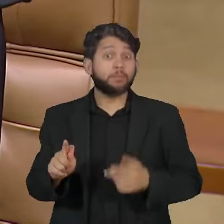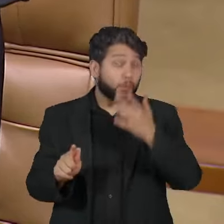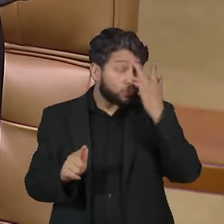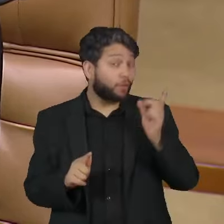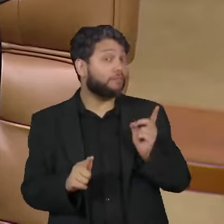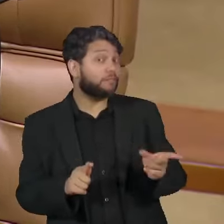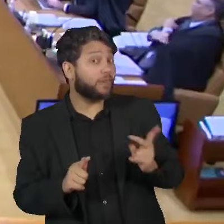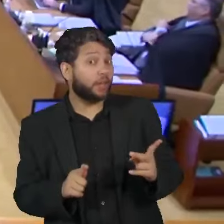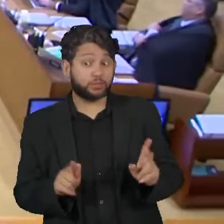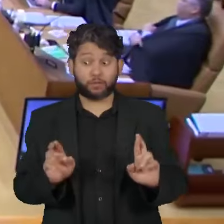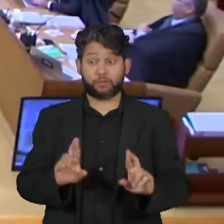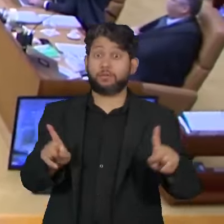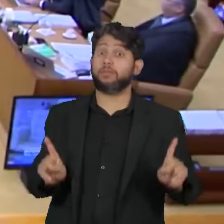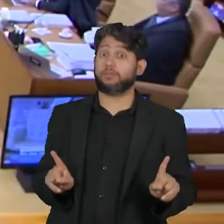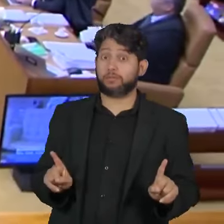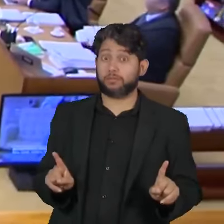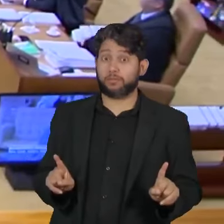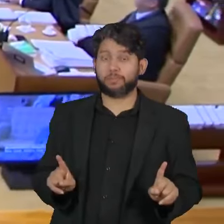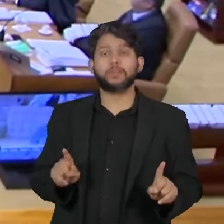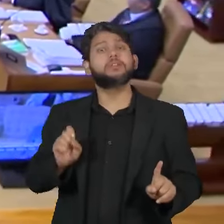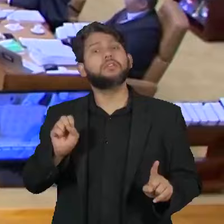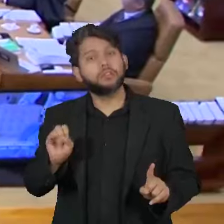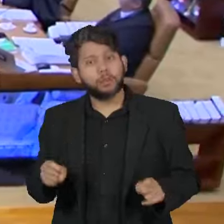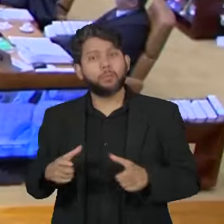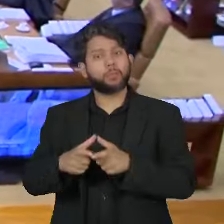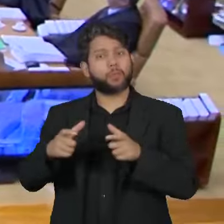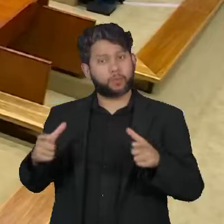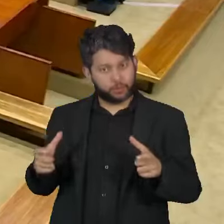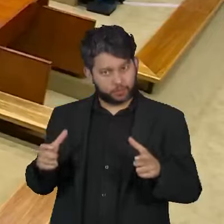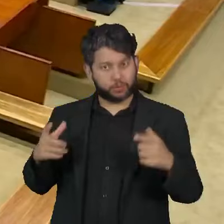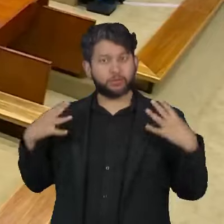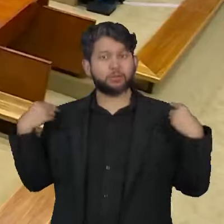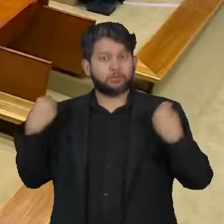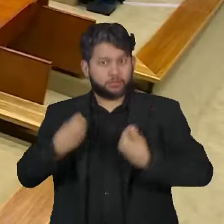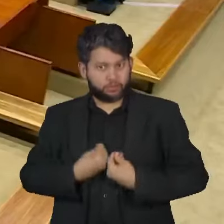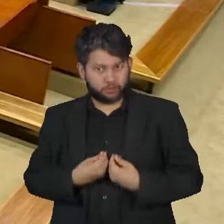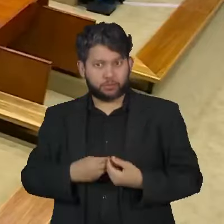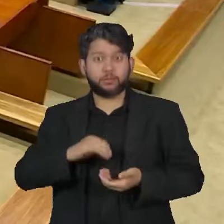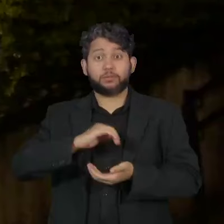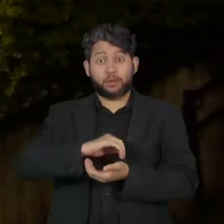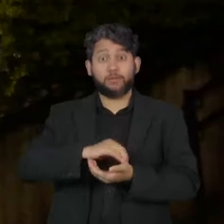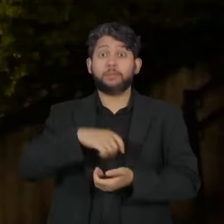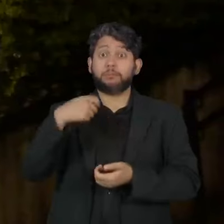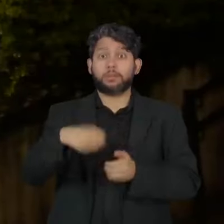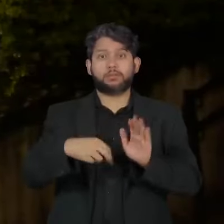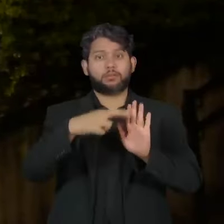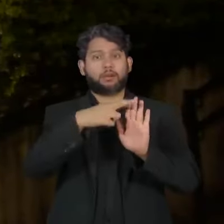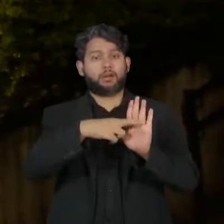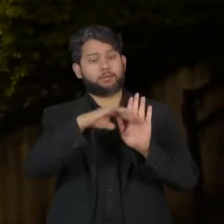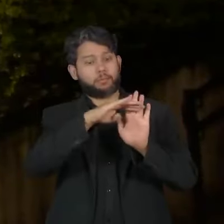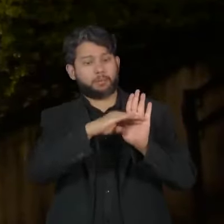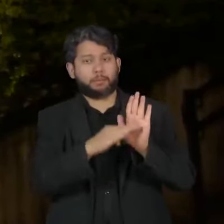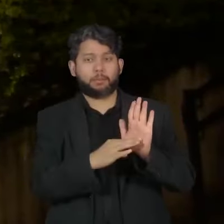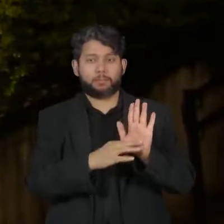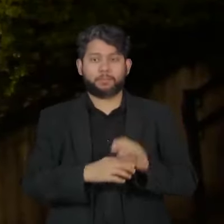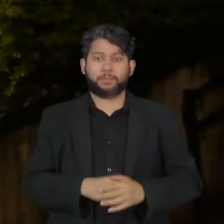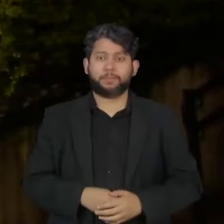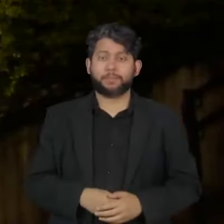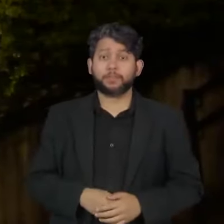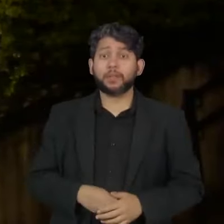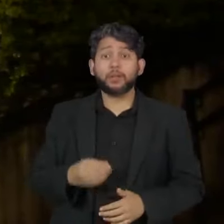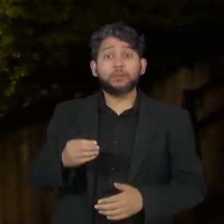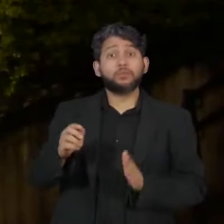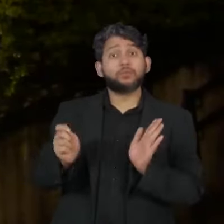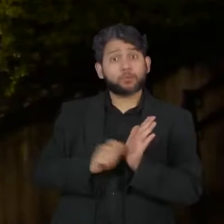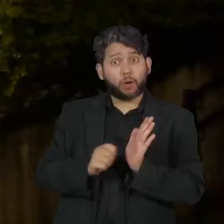usuário e traficante. Caso forme maioria, o plenário precisará definir esses parâmetros. Apesar de o porte de drogas ser